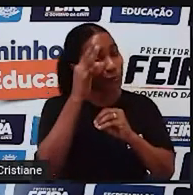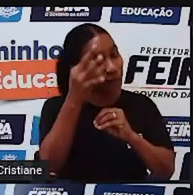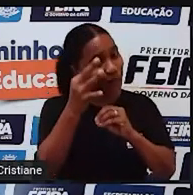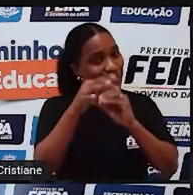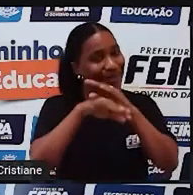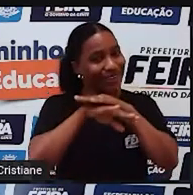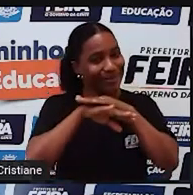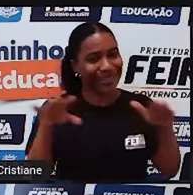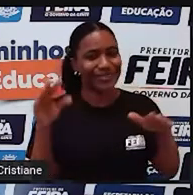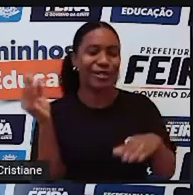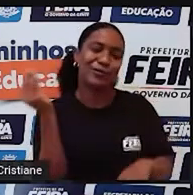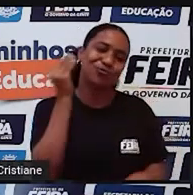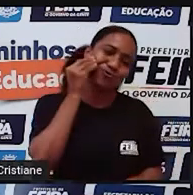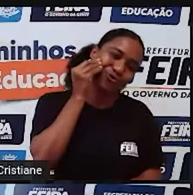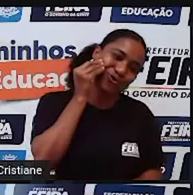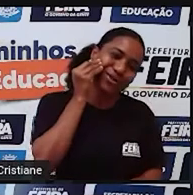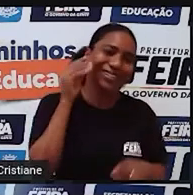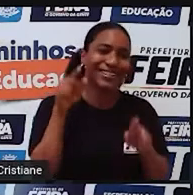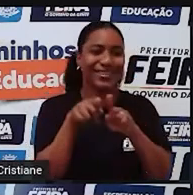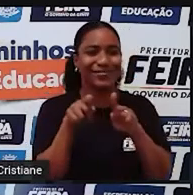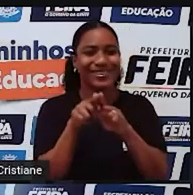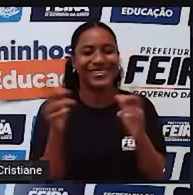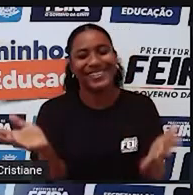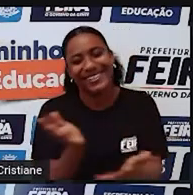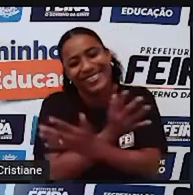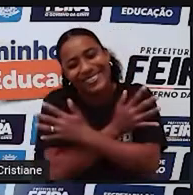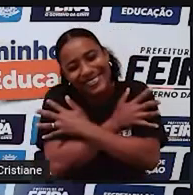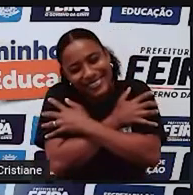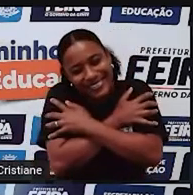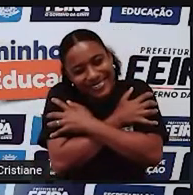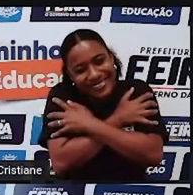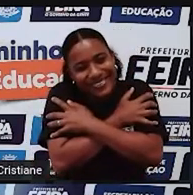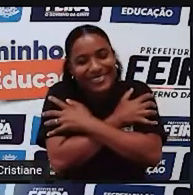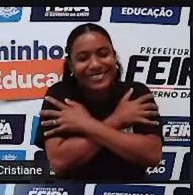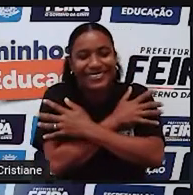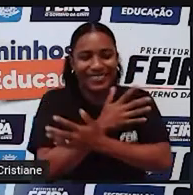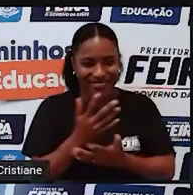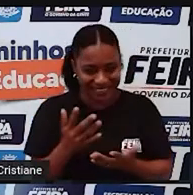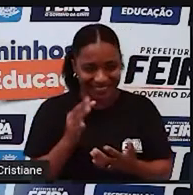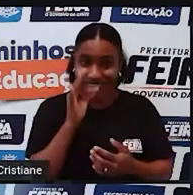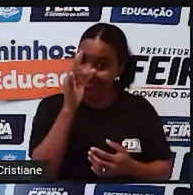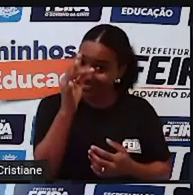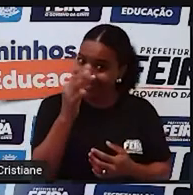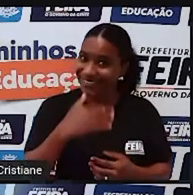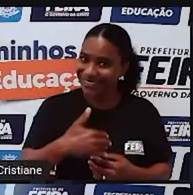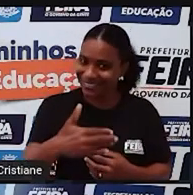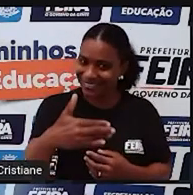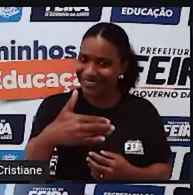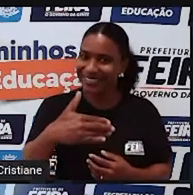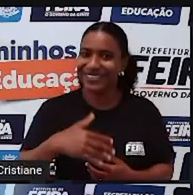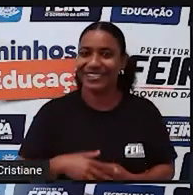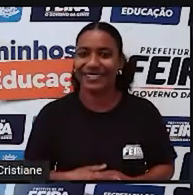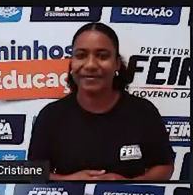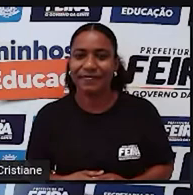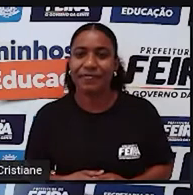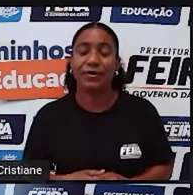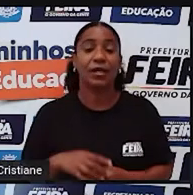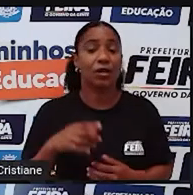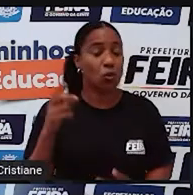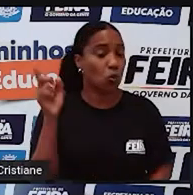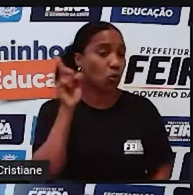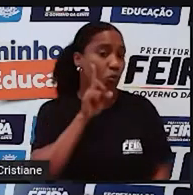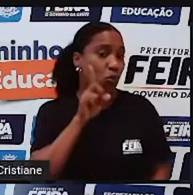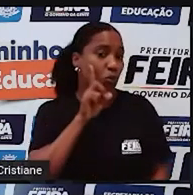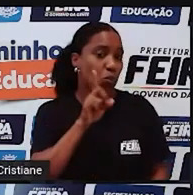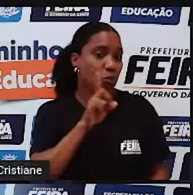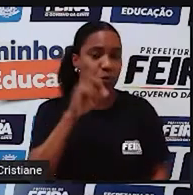a beijar na bochecha e dar um abraço. Nos Estados Unidos também é possível utilizar essa